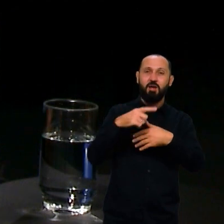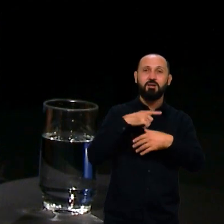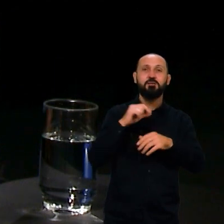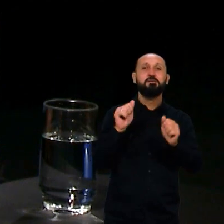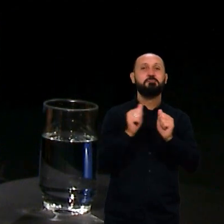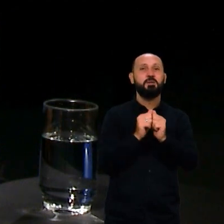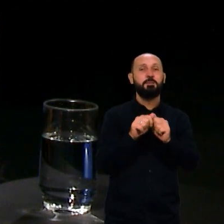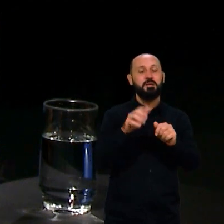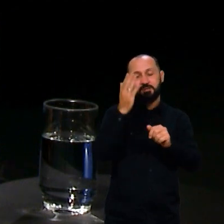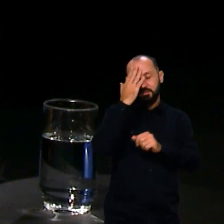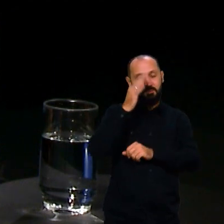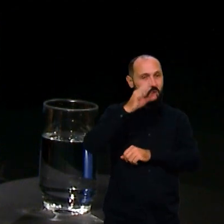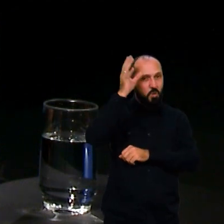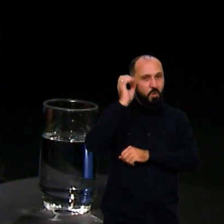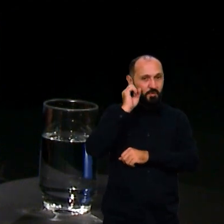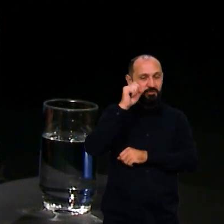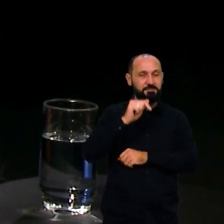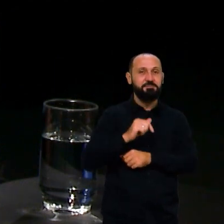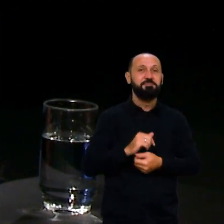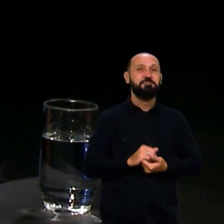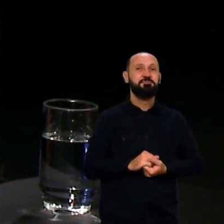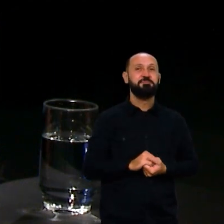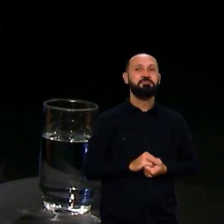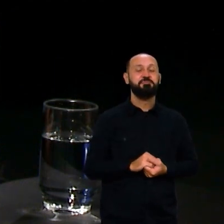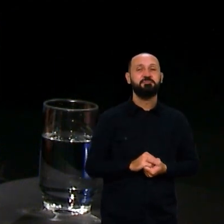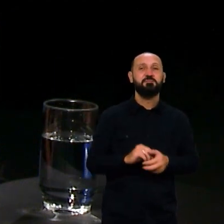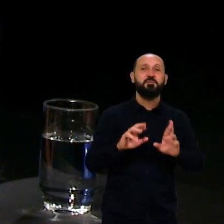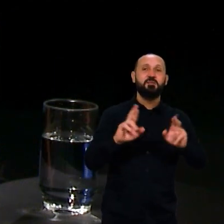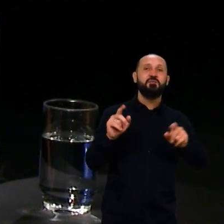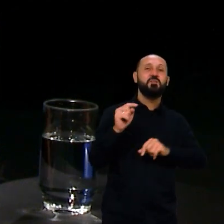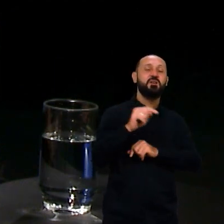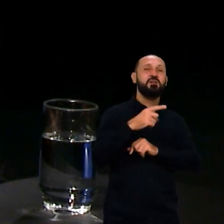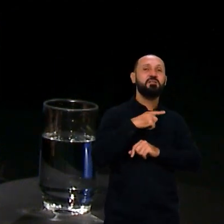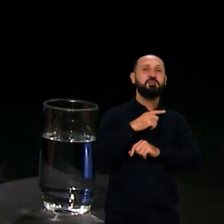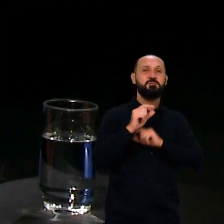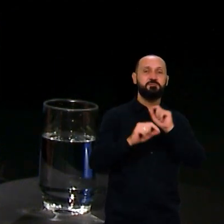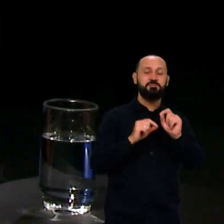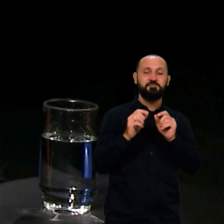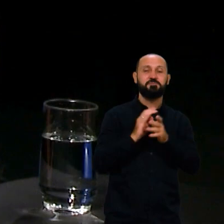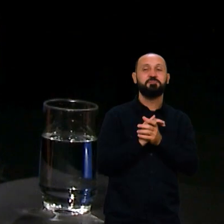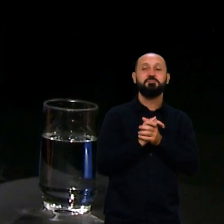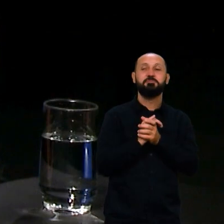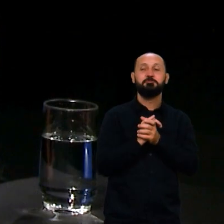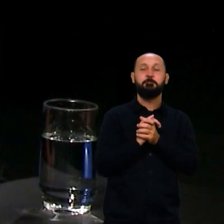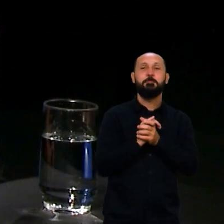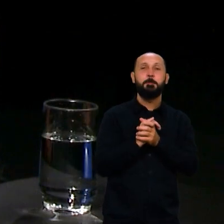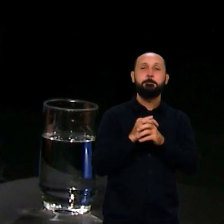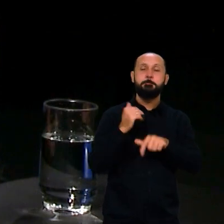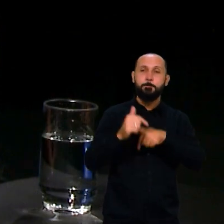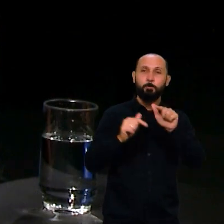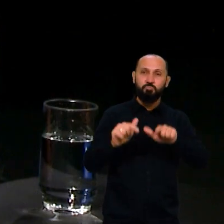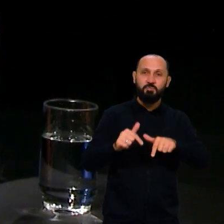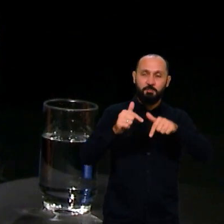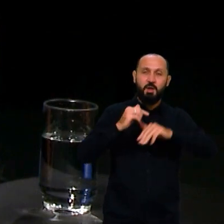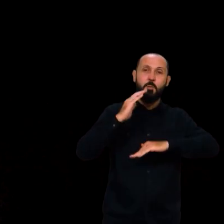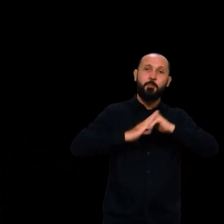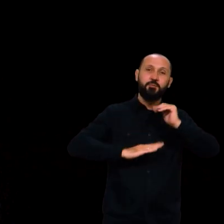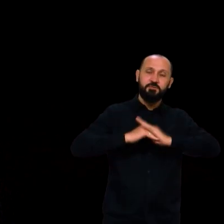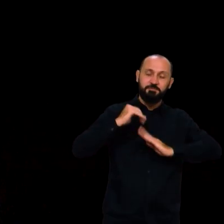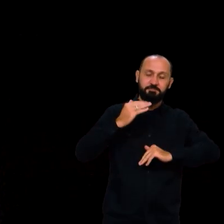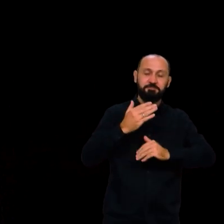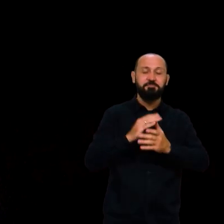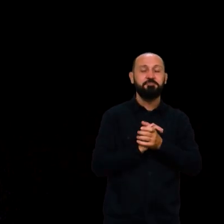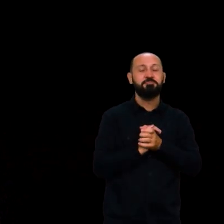é de saber escutar, né, de ser um bom ouvinte. E o diferencial disso para os seus... para suas empreitadas